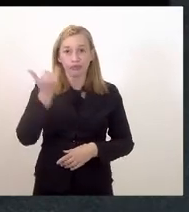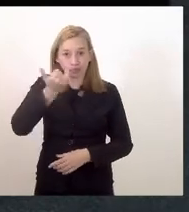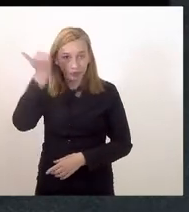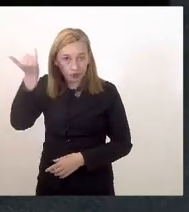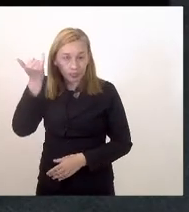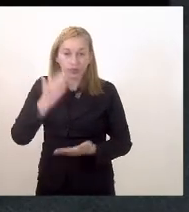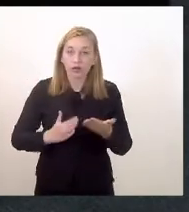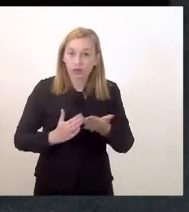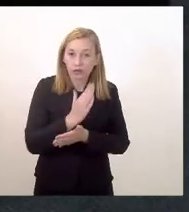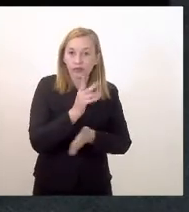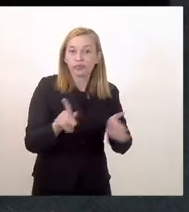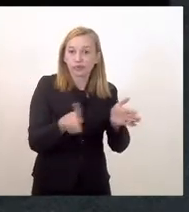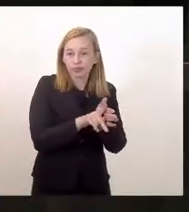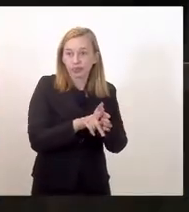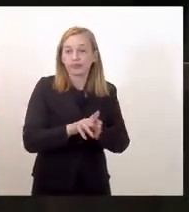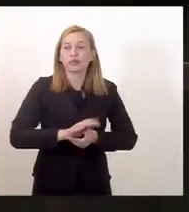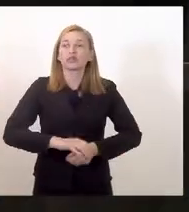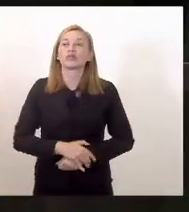de aprovarmos esse projeto.